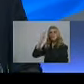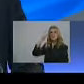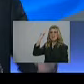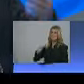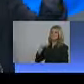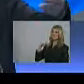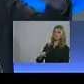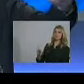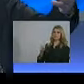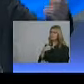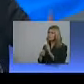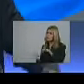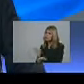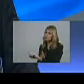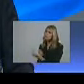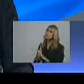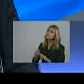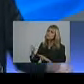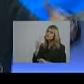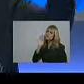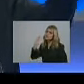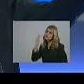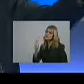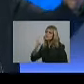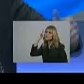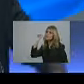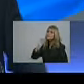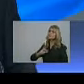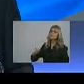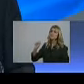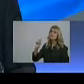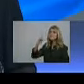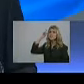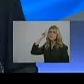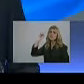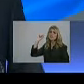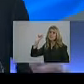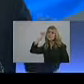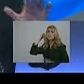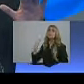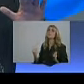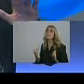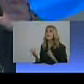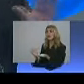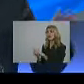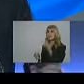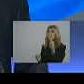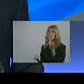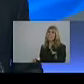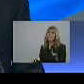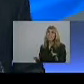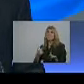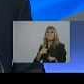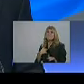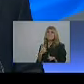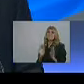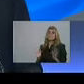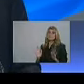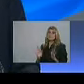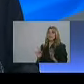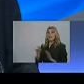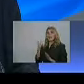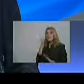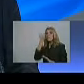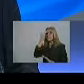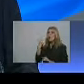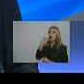ele, quando eu perguntei para que é que ele queria fazer vestibular depois do ensino médio. Ele disse, professor, isso não é para a gente, isso é para a gente